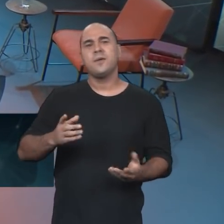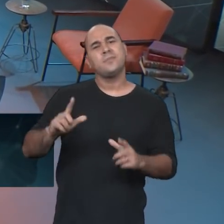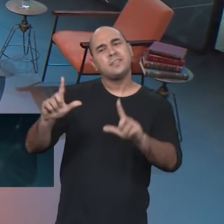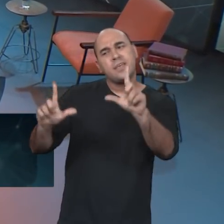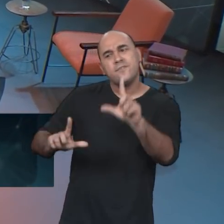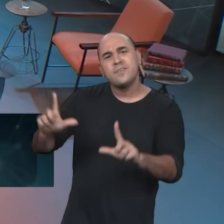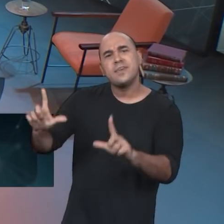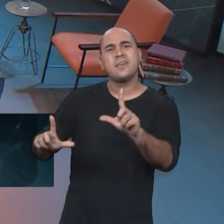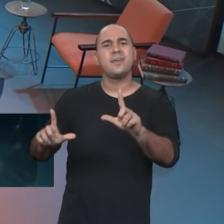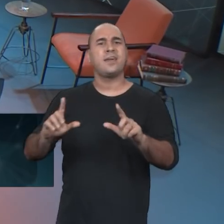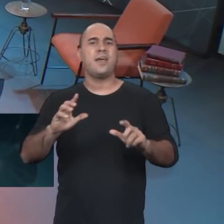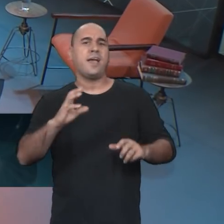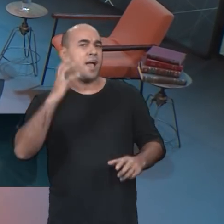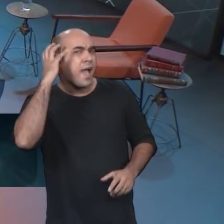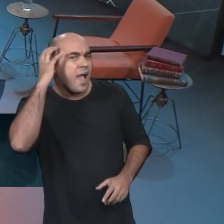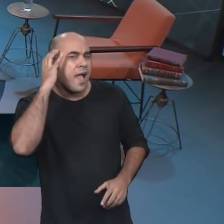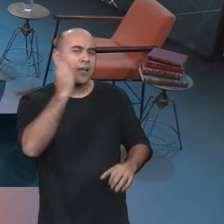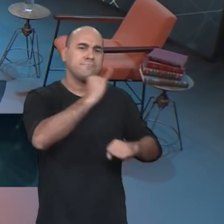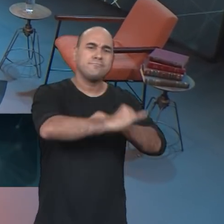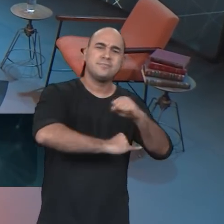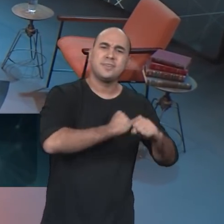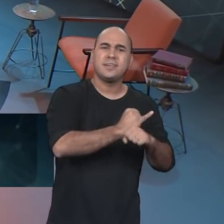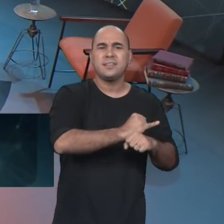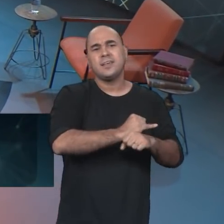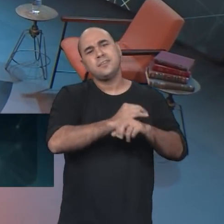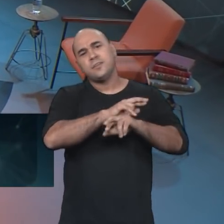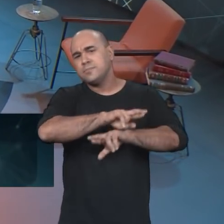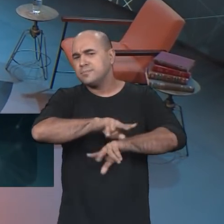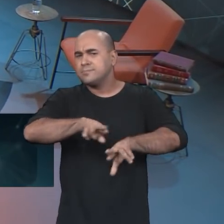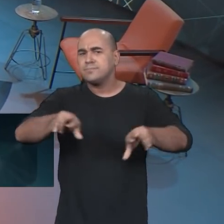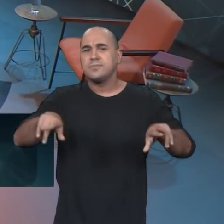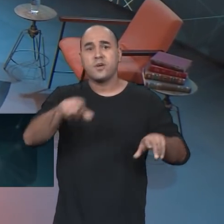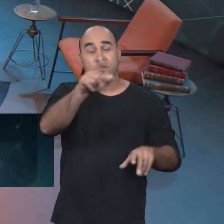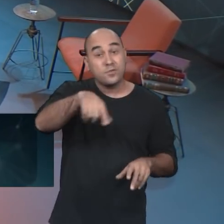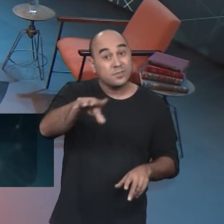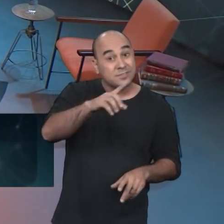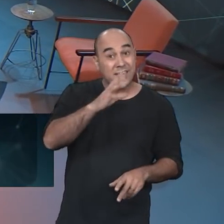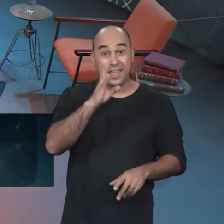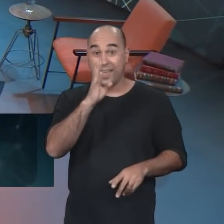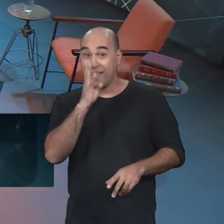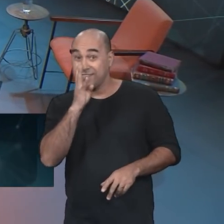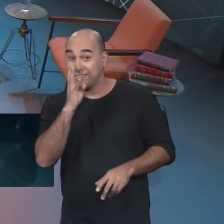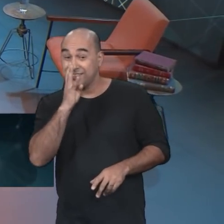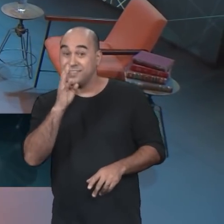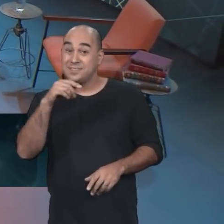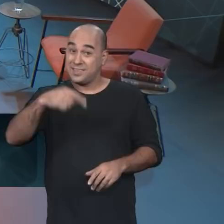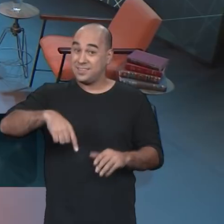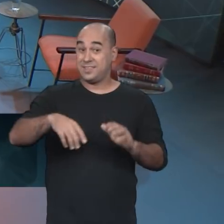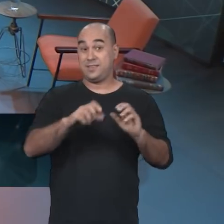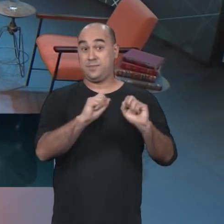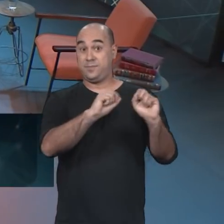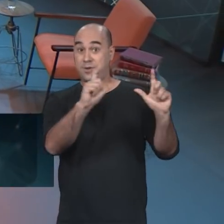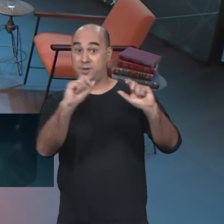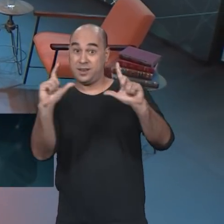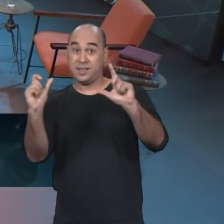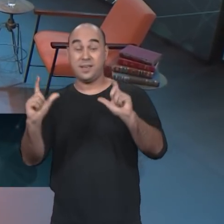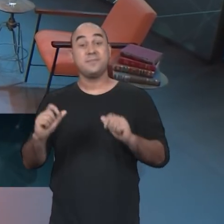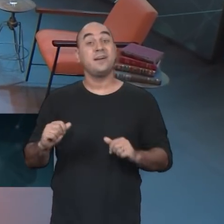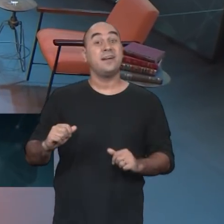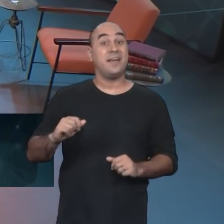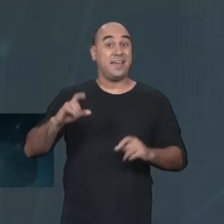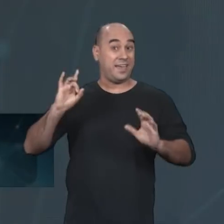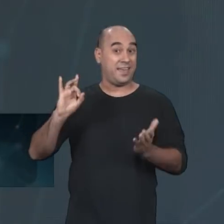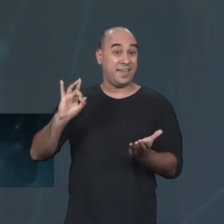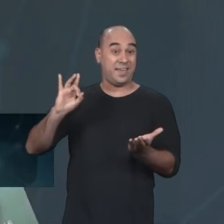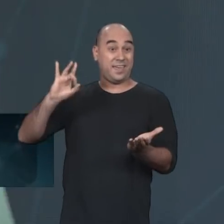rádio, pela internet. É muito bom saber que você está ligadinho aqui na Novo Tempo, no programa Evidências do Fim. É isso